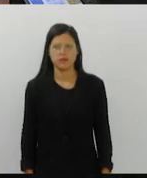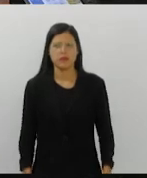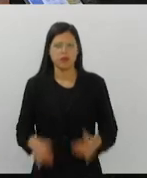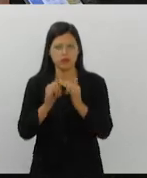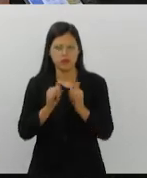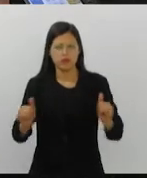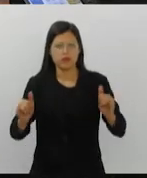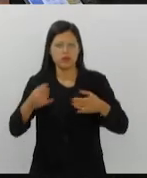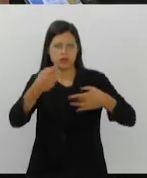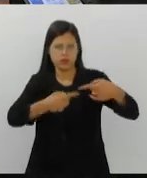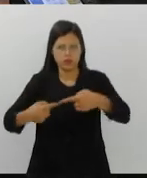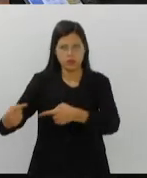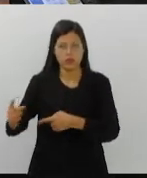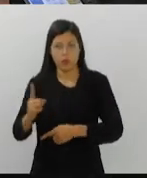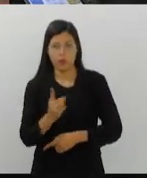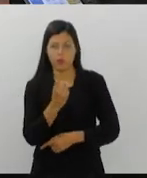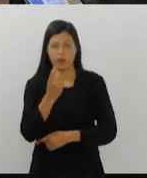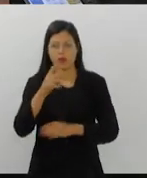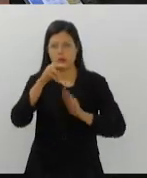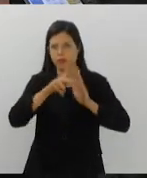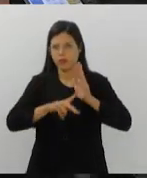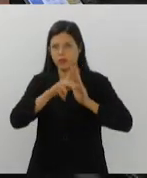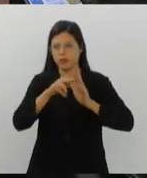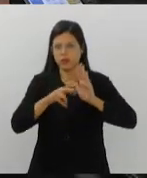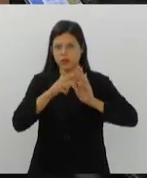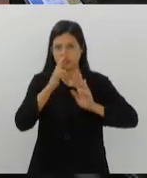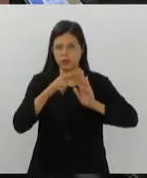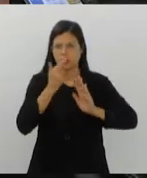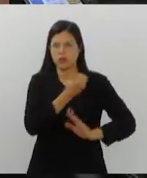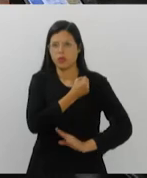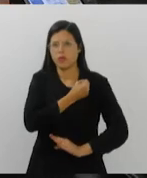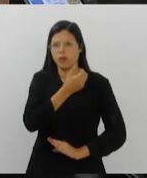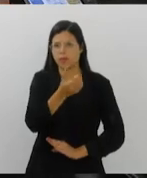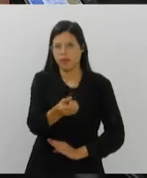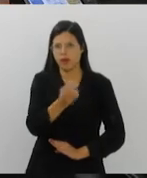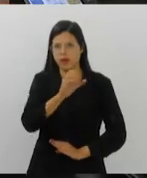Anuncio, em discussão única, projeto de resolução número